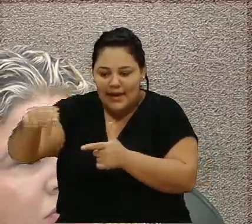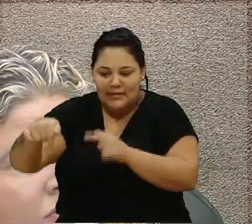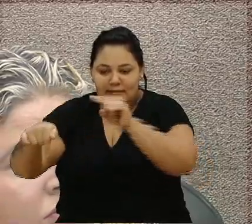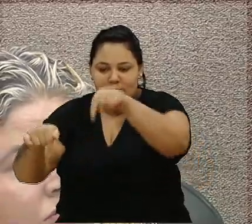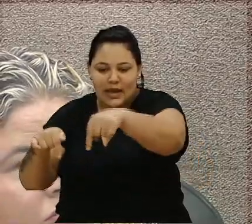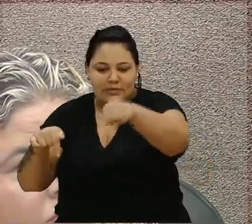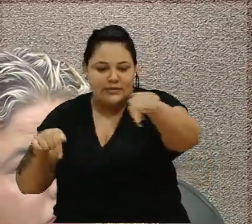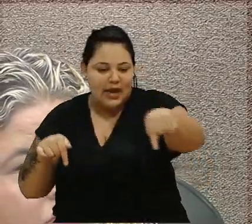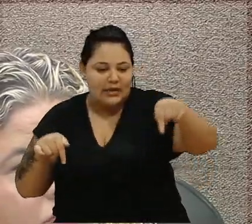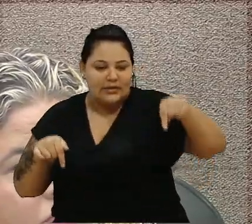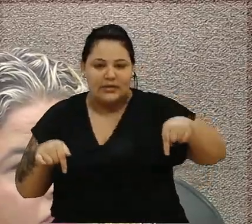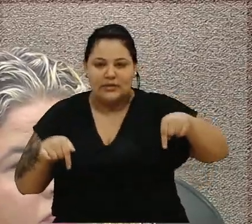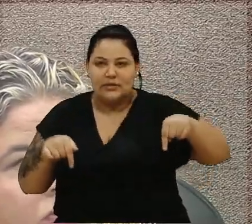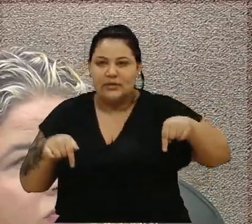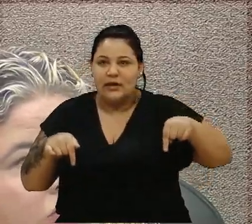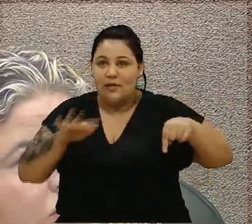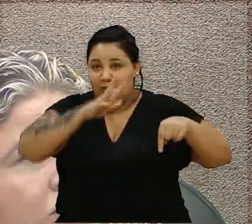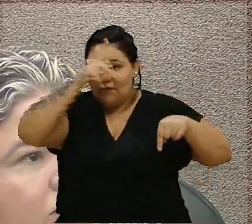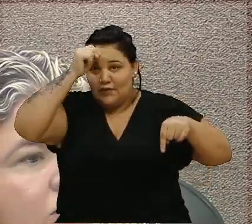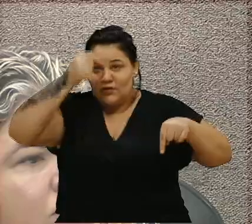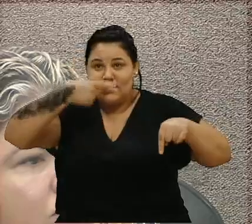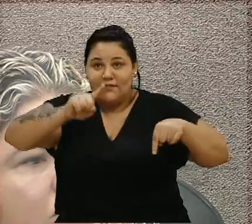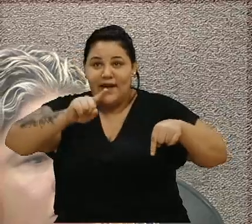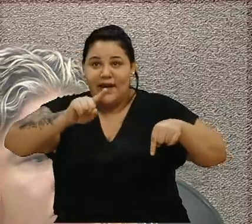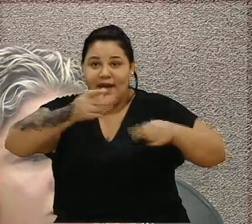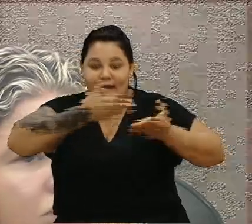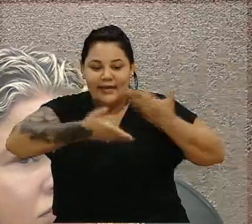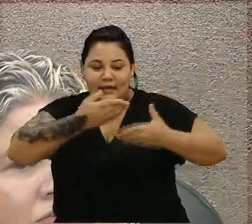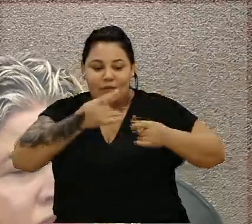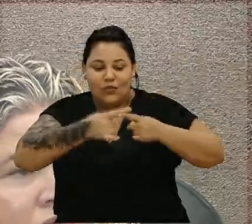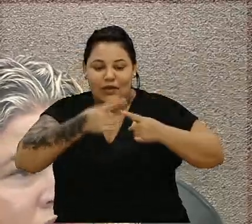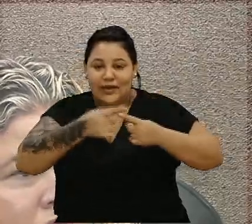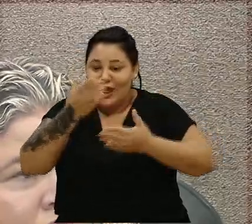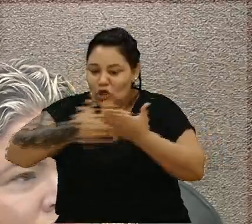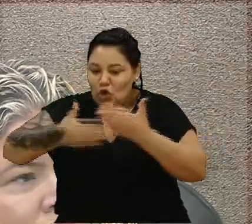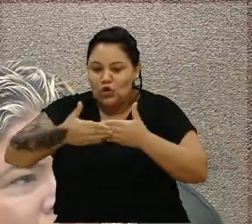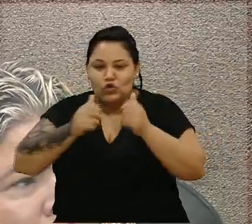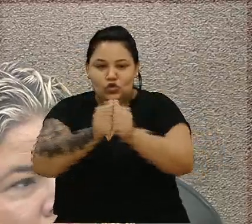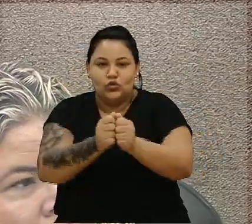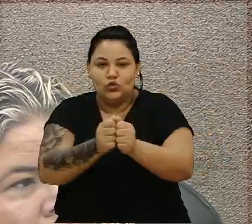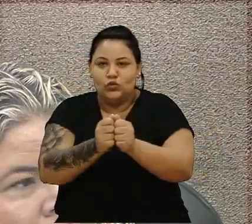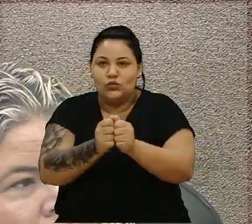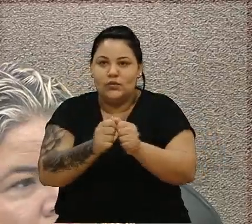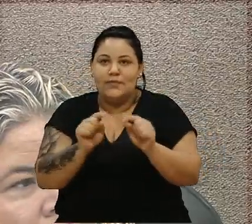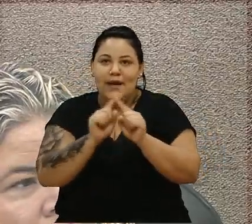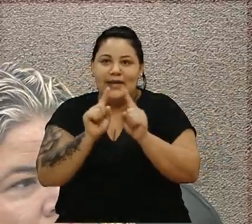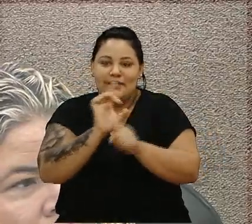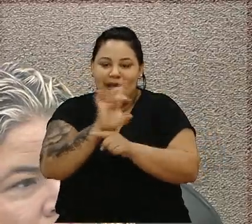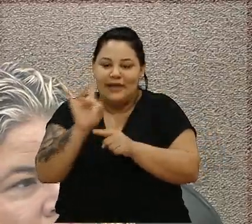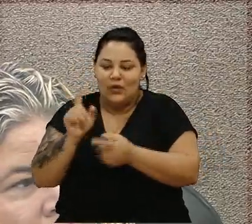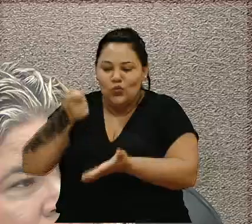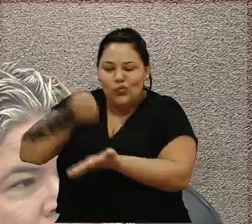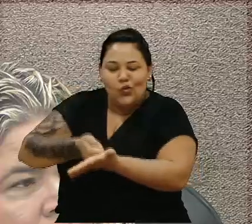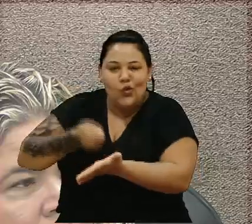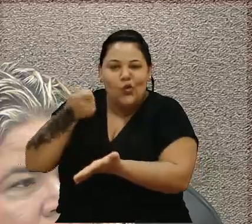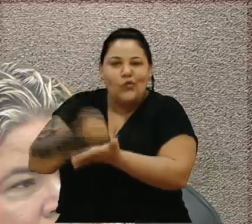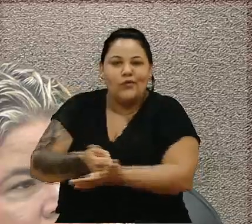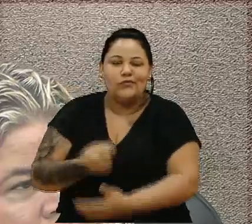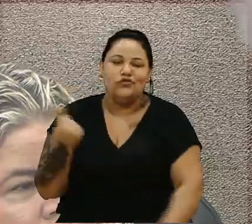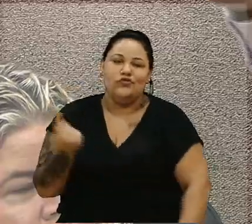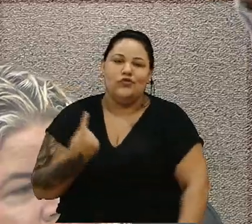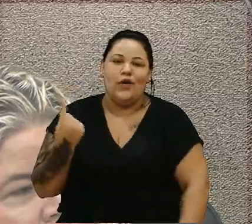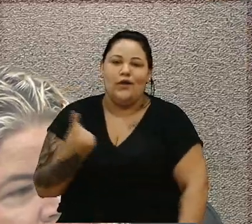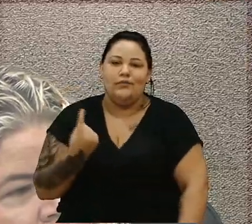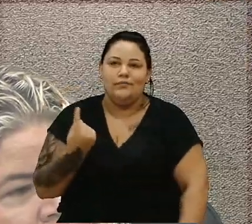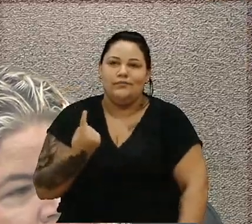A prefeitura vai atender, porque são todos juntos. Só que cada um luta pelo seu eleitor. Agora, quando todos lutar junto